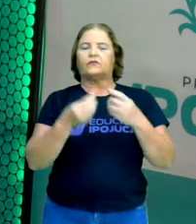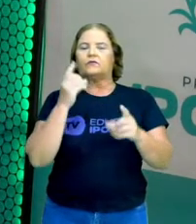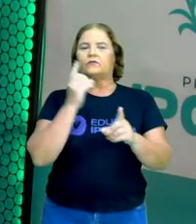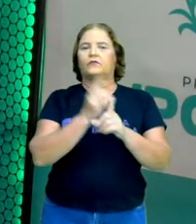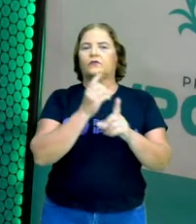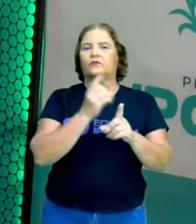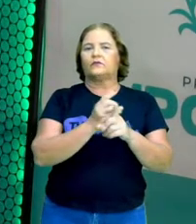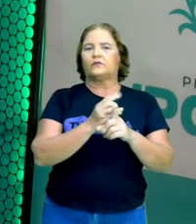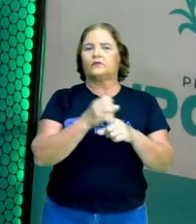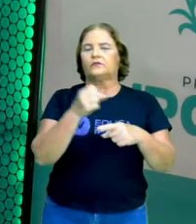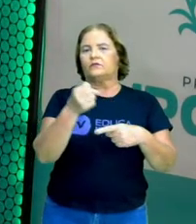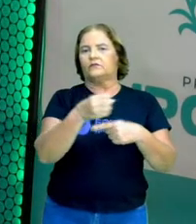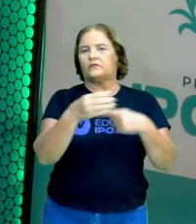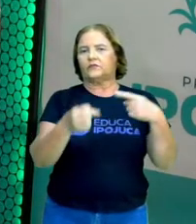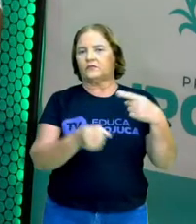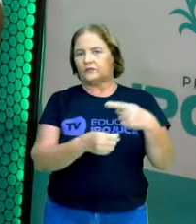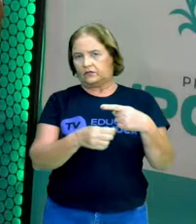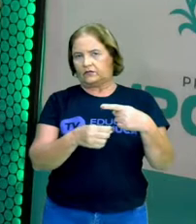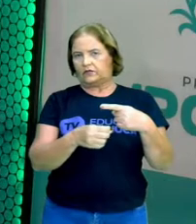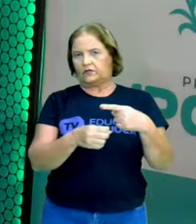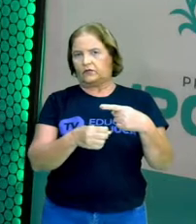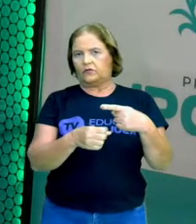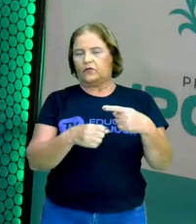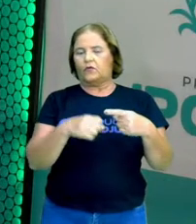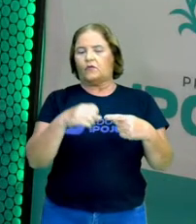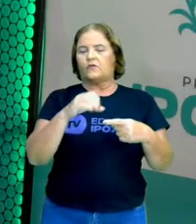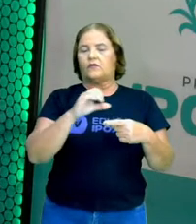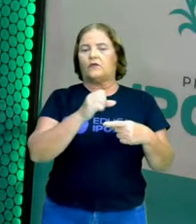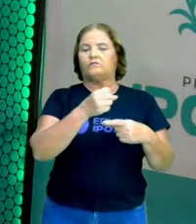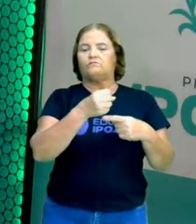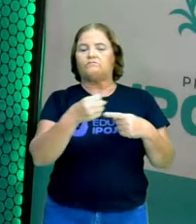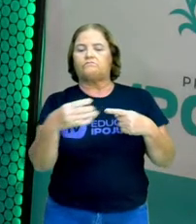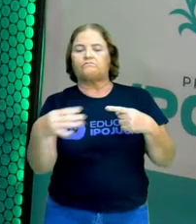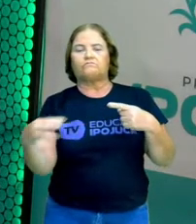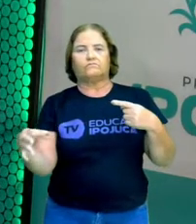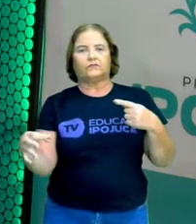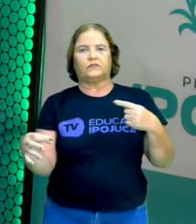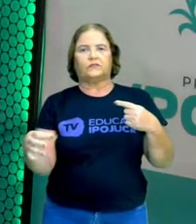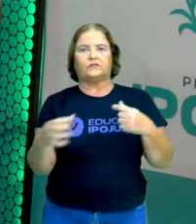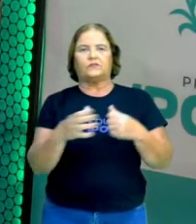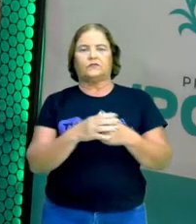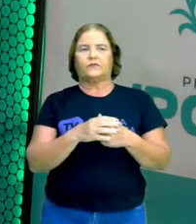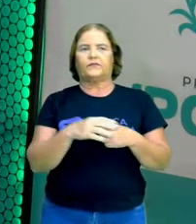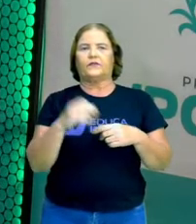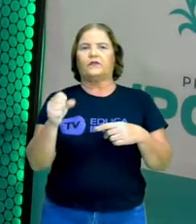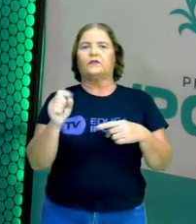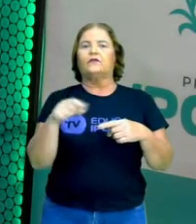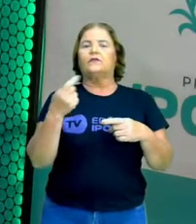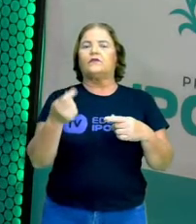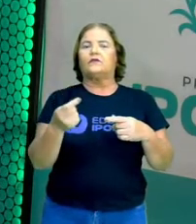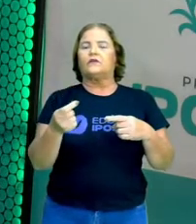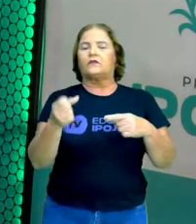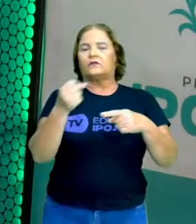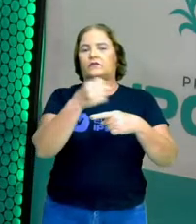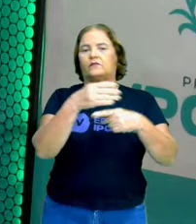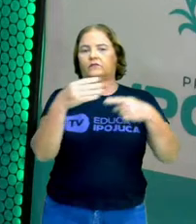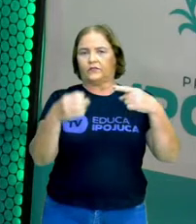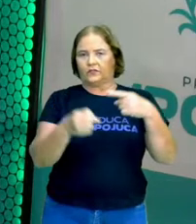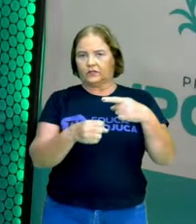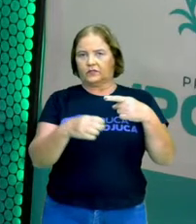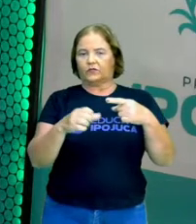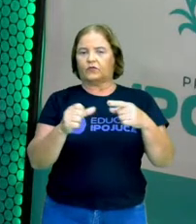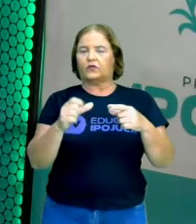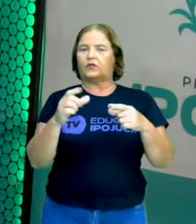a fração geratriz dessa dízima? Fração geratriz é a fração que gera